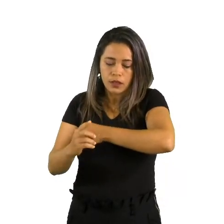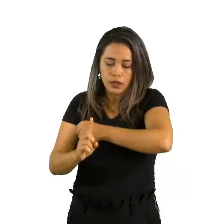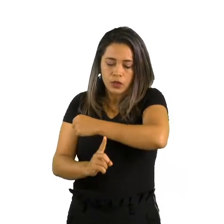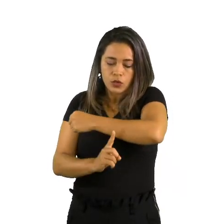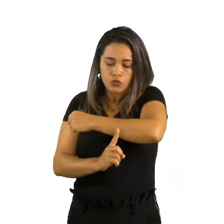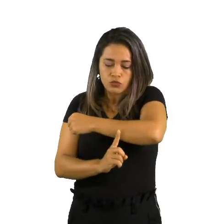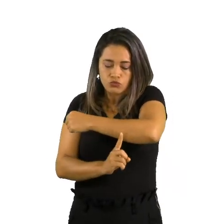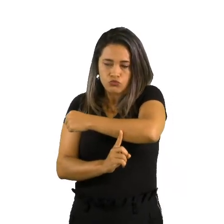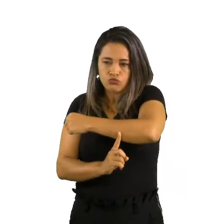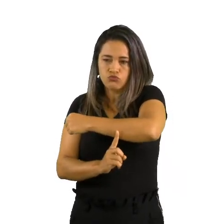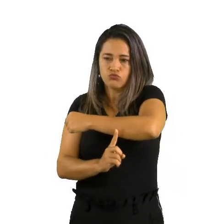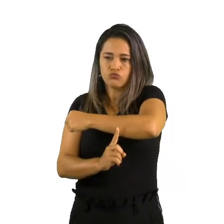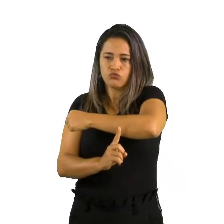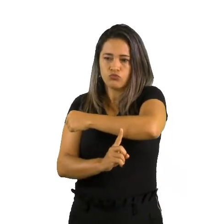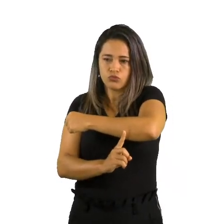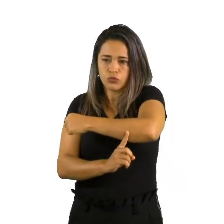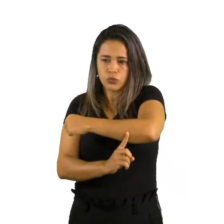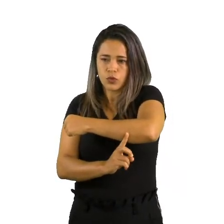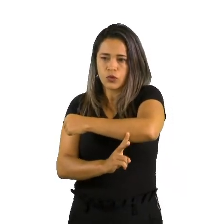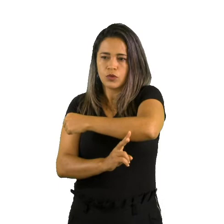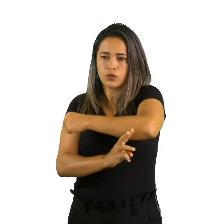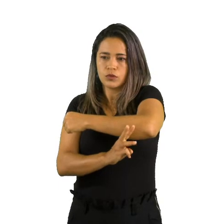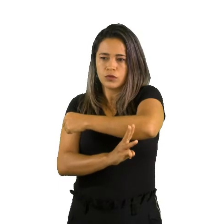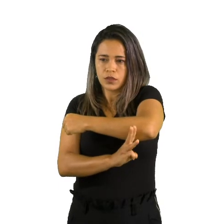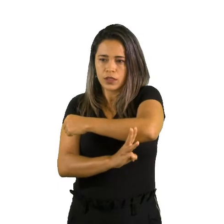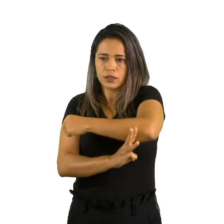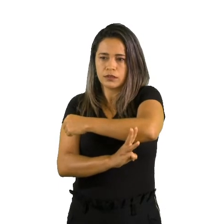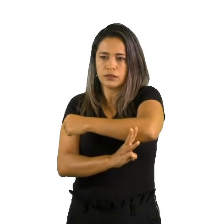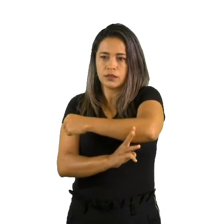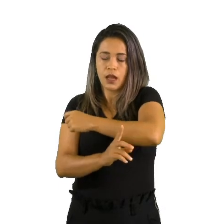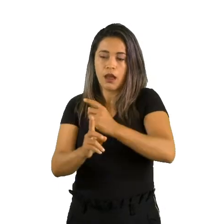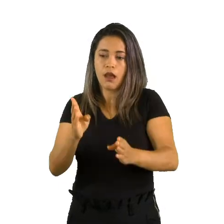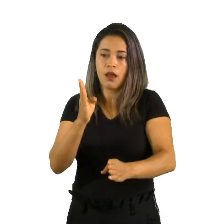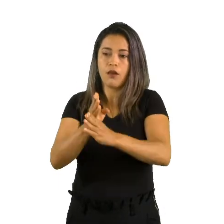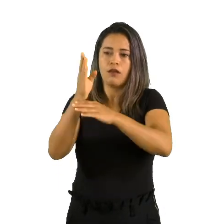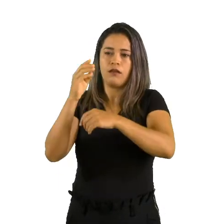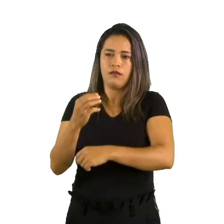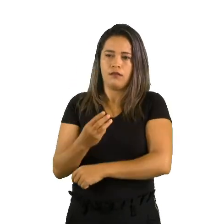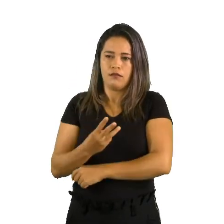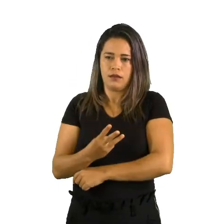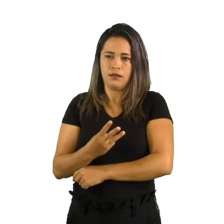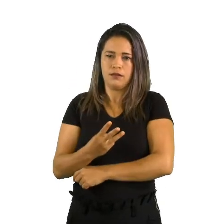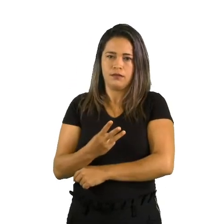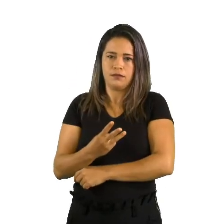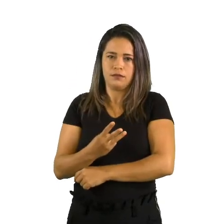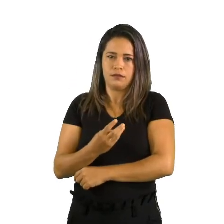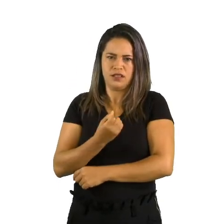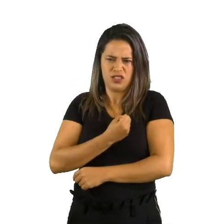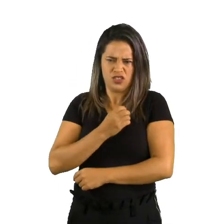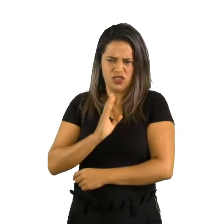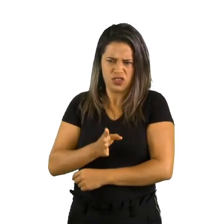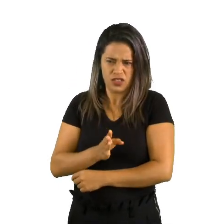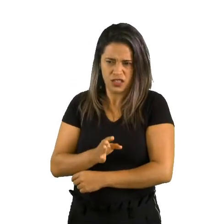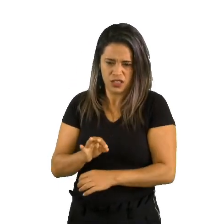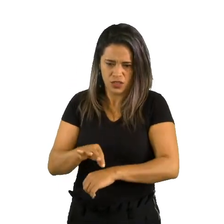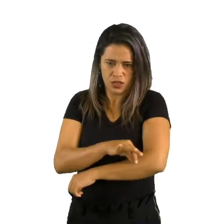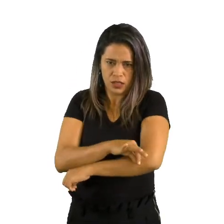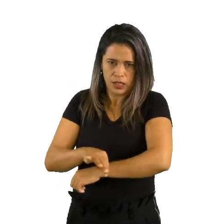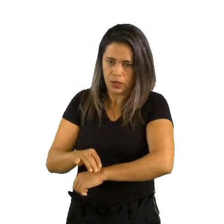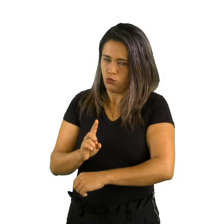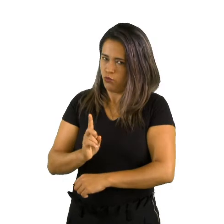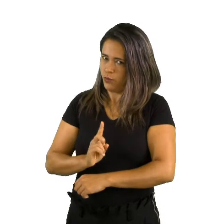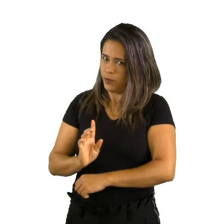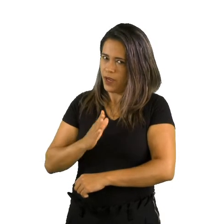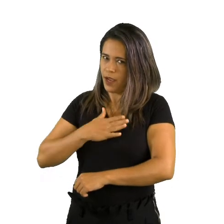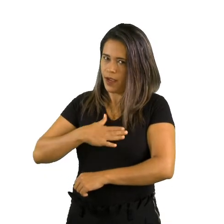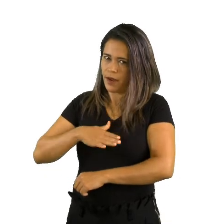conto lá, ó, o 1, o 2, o 3. Marquei ali. Achei o número da régua? Não encontrei.